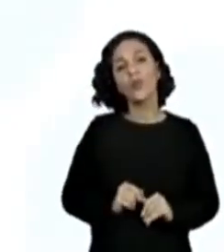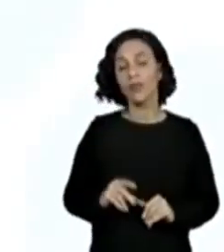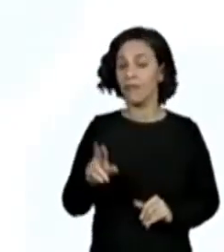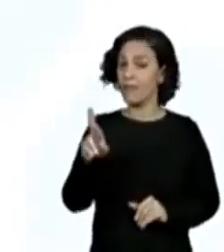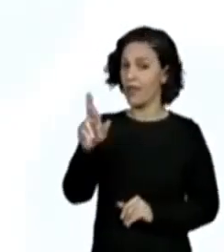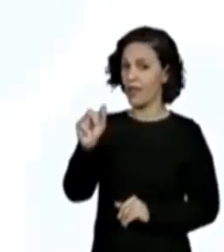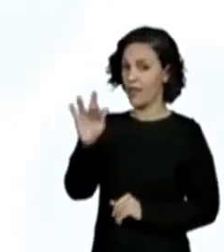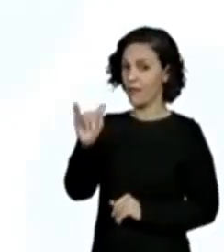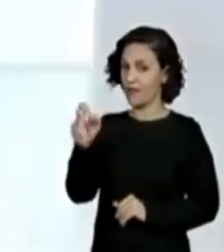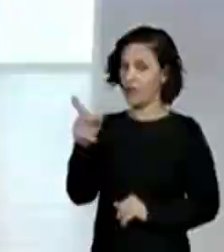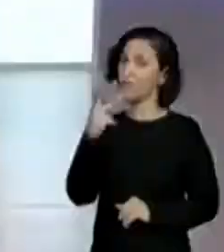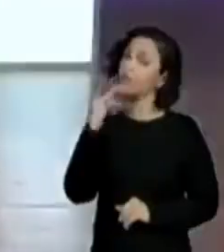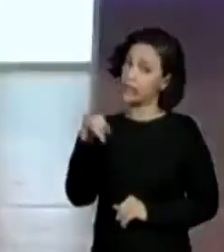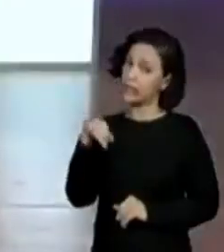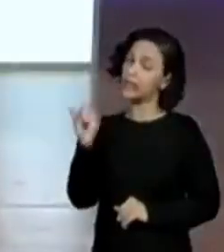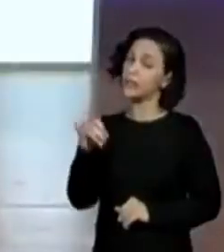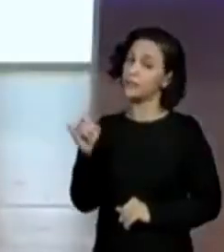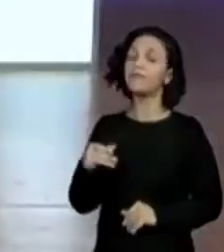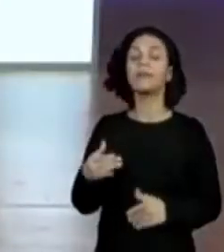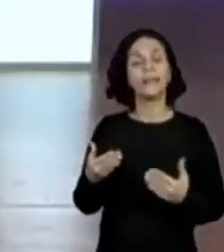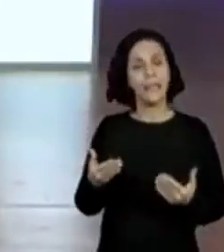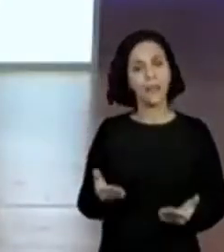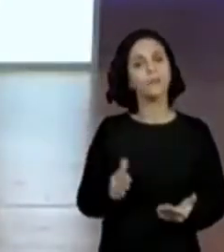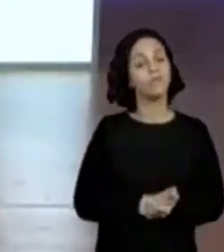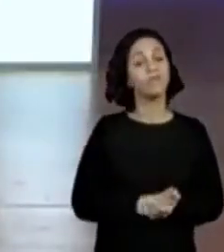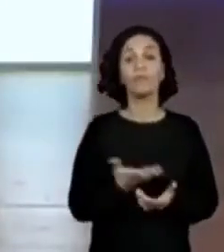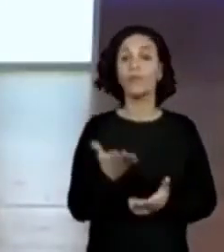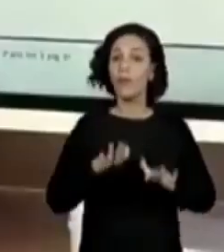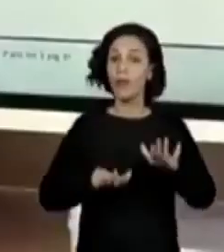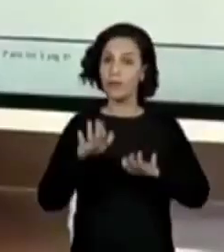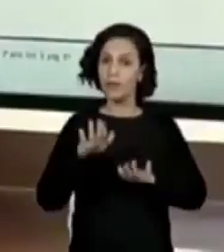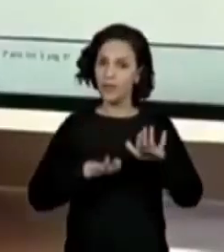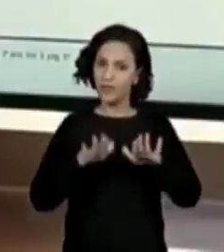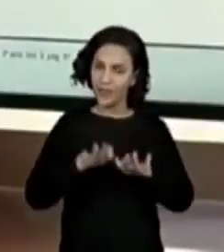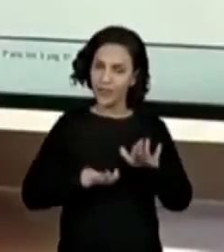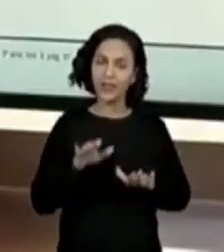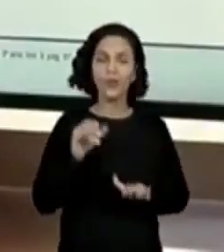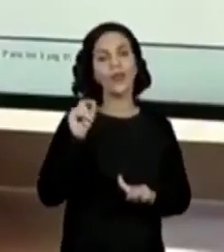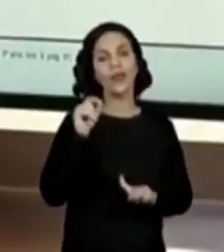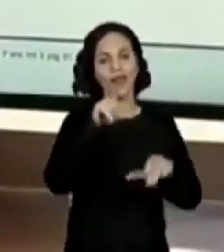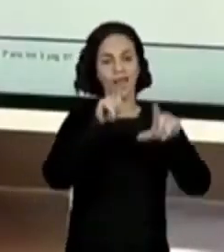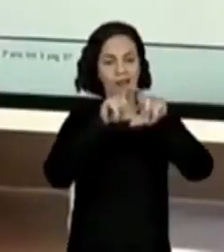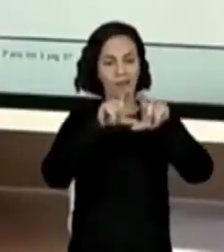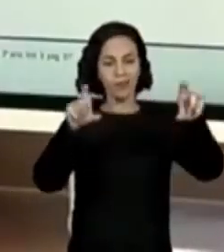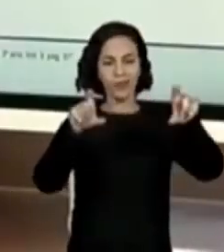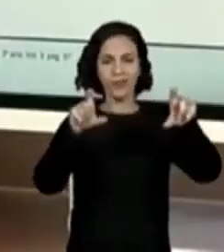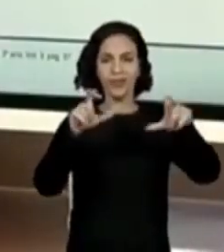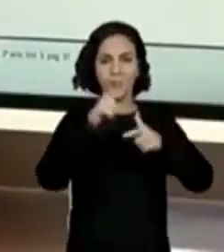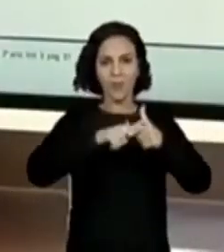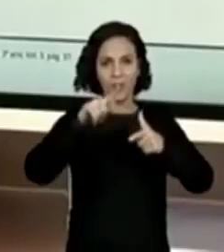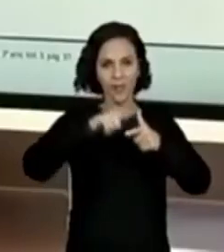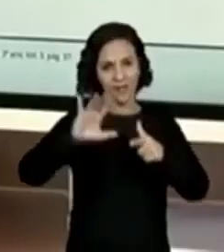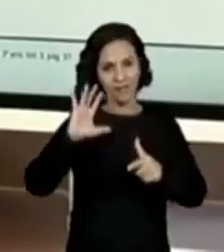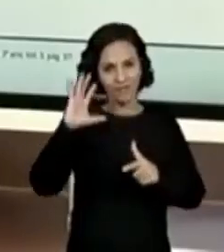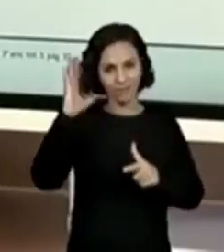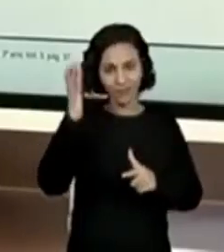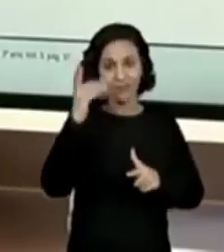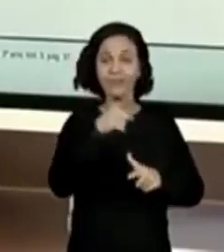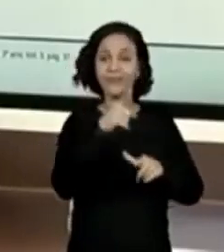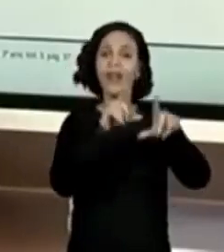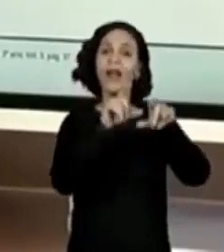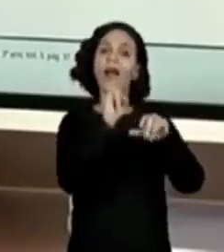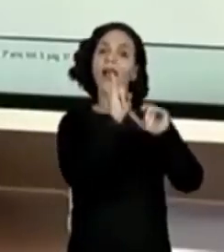então às vezes algumas imagens ao lado das situações problema nos ajudam a